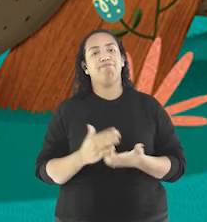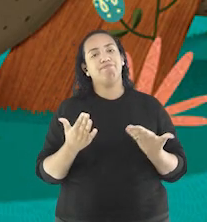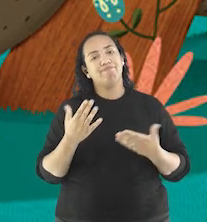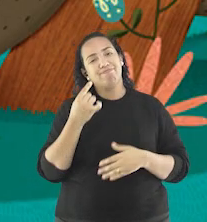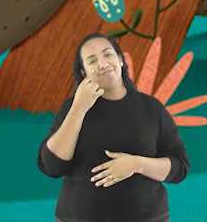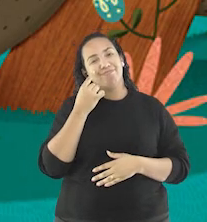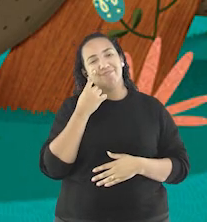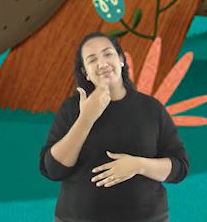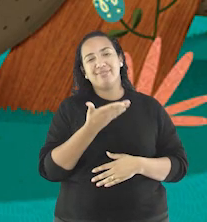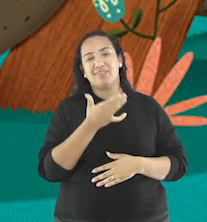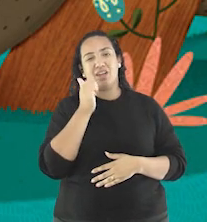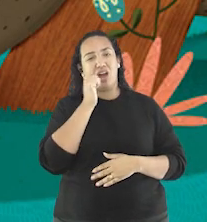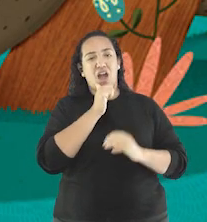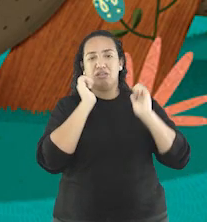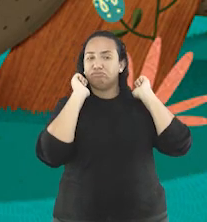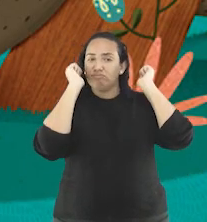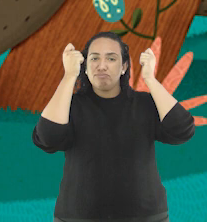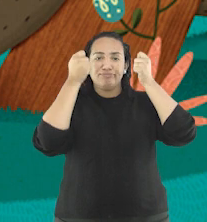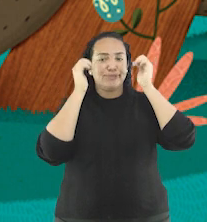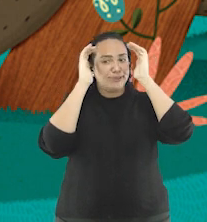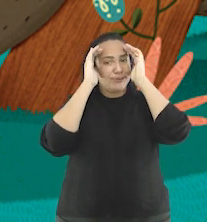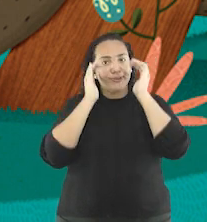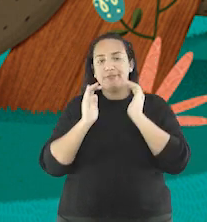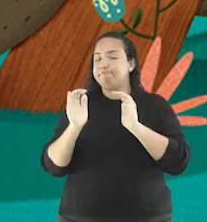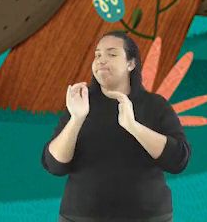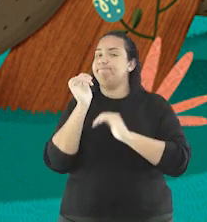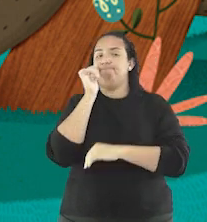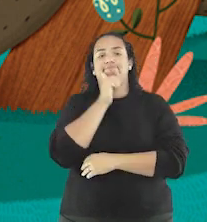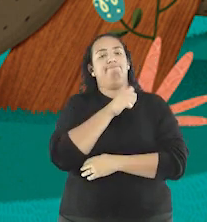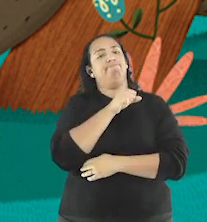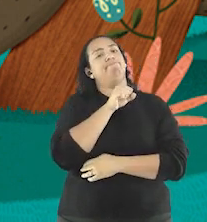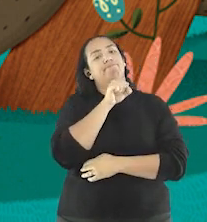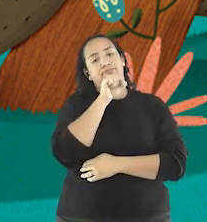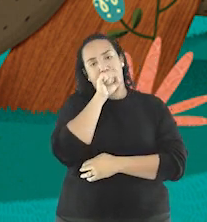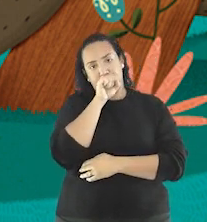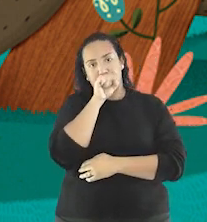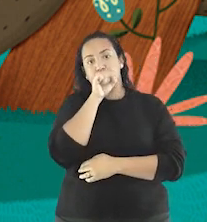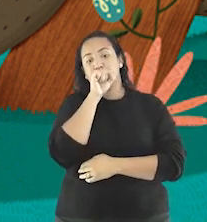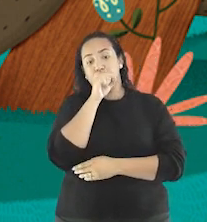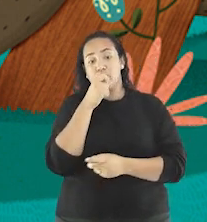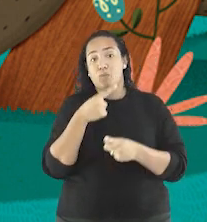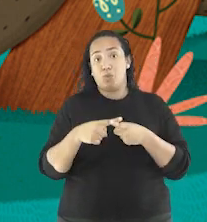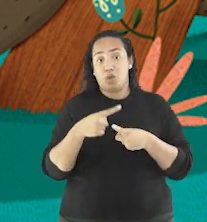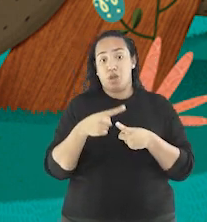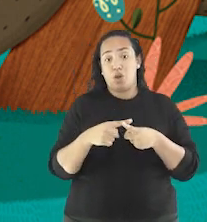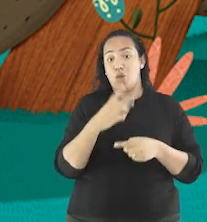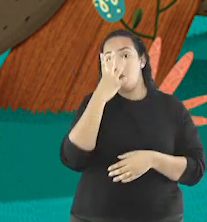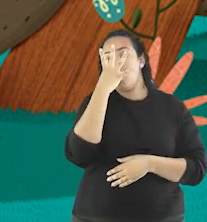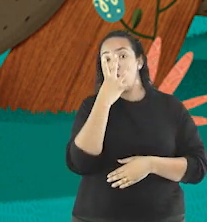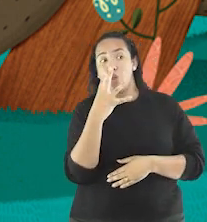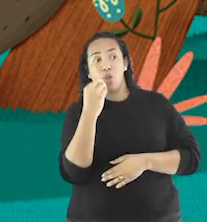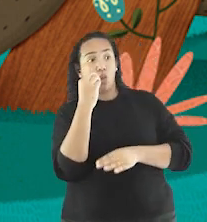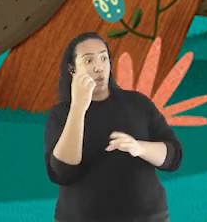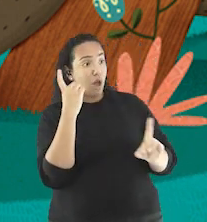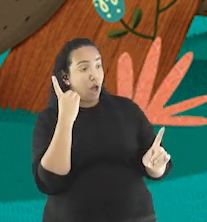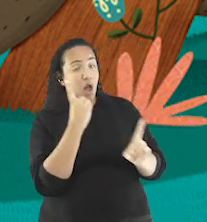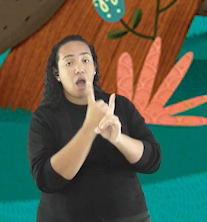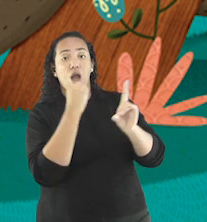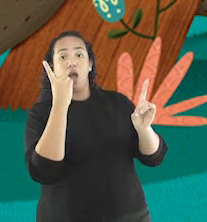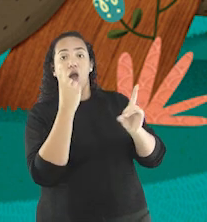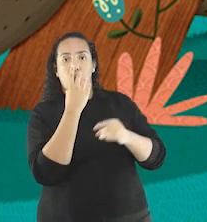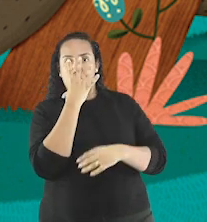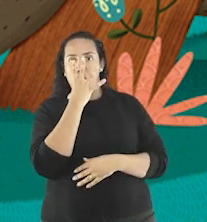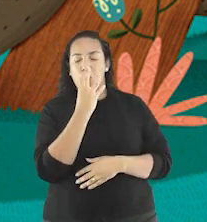a Chapeuzinho desobedeceu a ordem de sua mãe. Uma vez que, ao se encontrar com o lobo